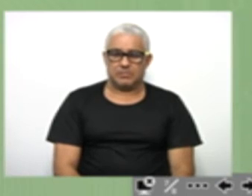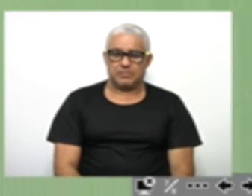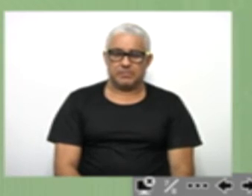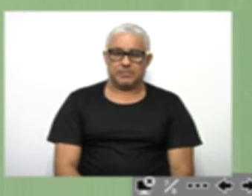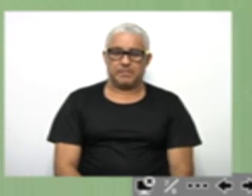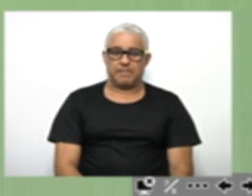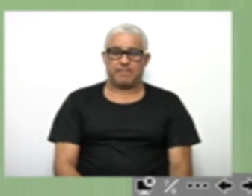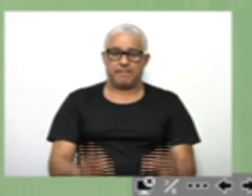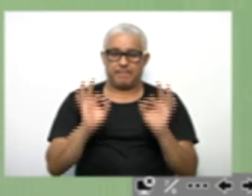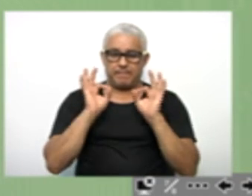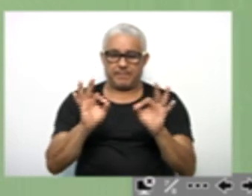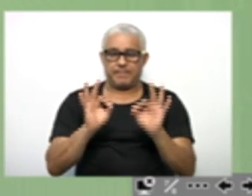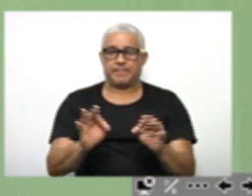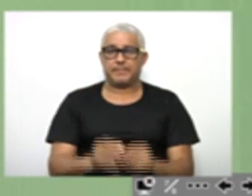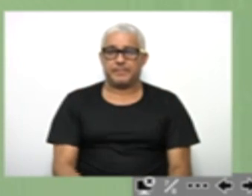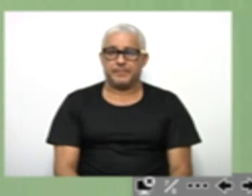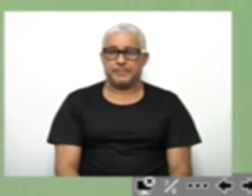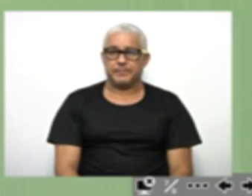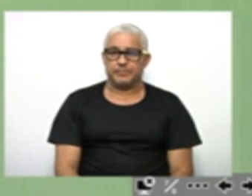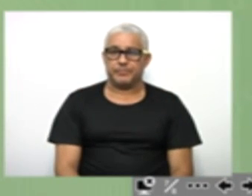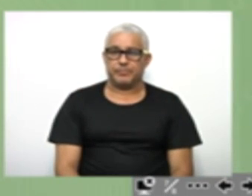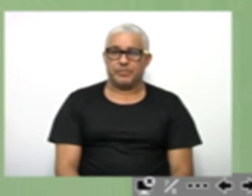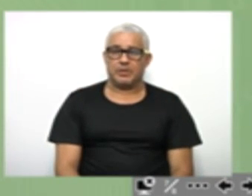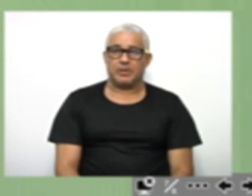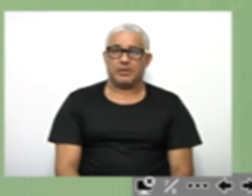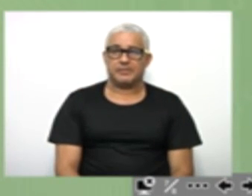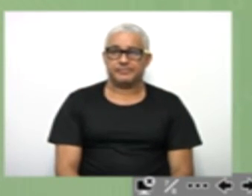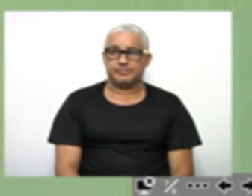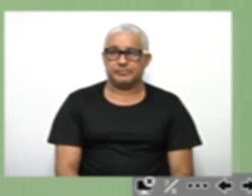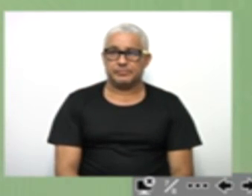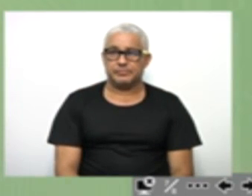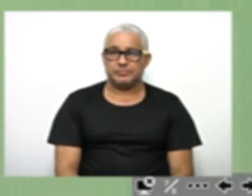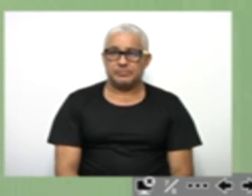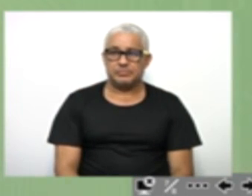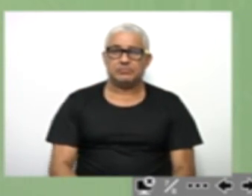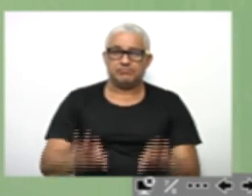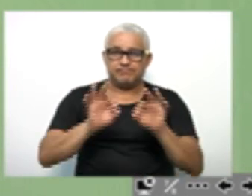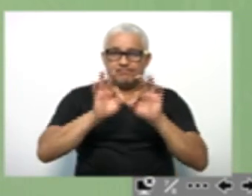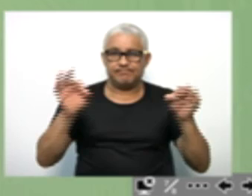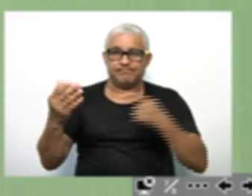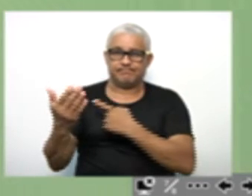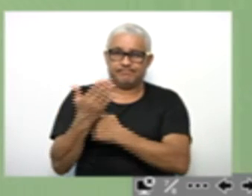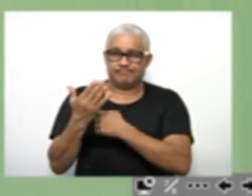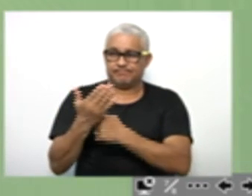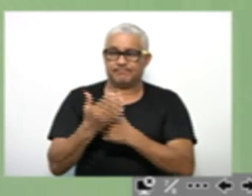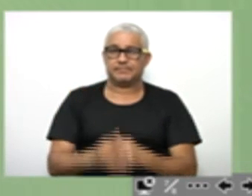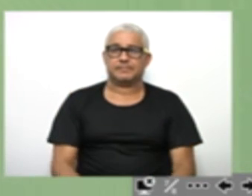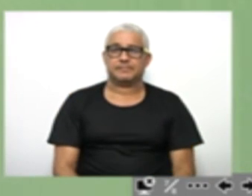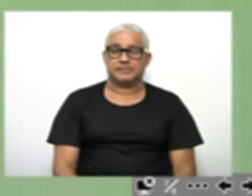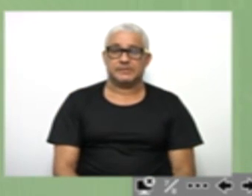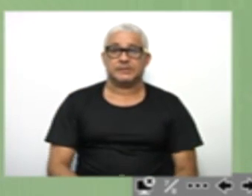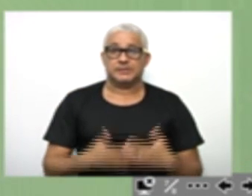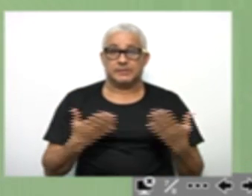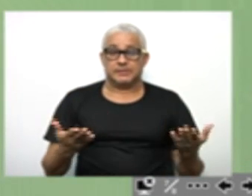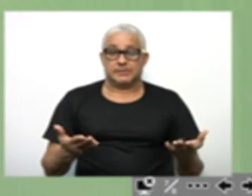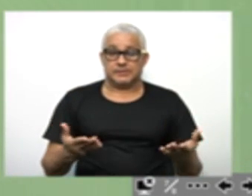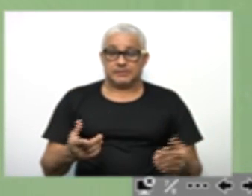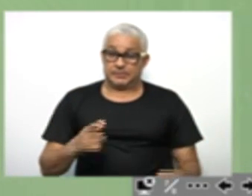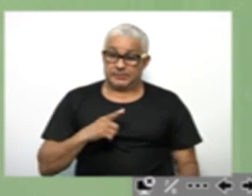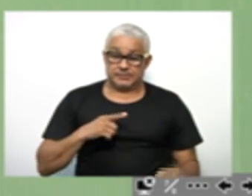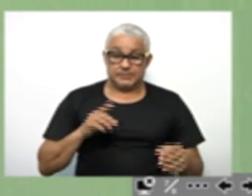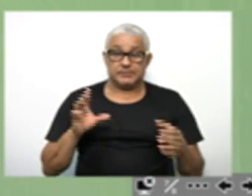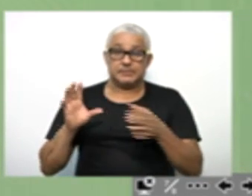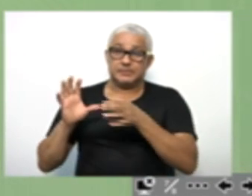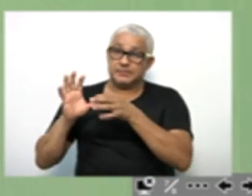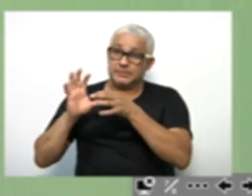Perfeito, professor? Perfeito, professor. Excelente consideração, excelente contribuição. E, professor, alguma